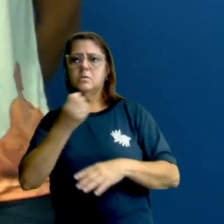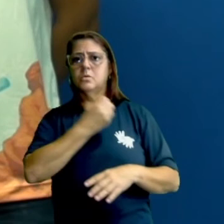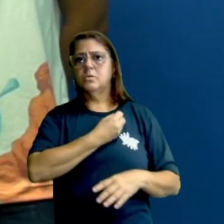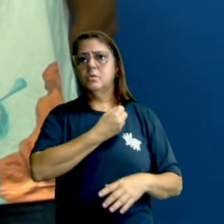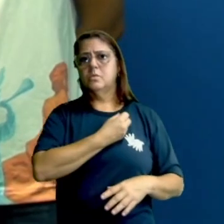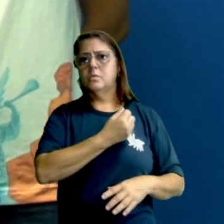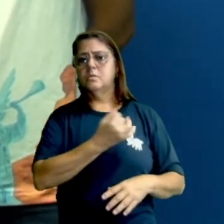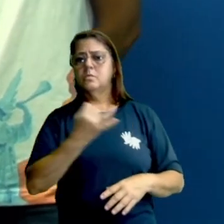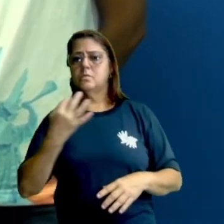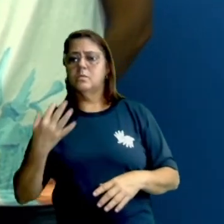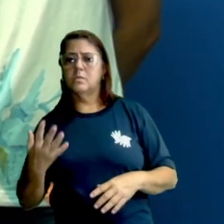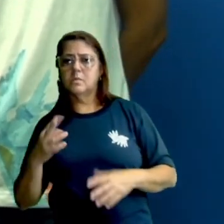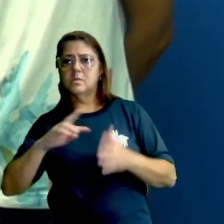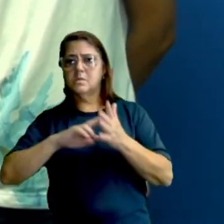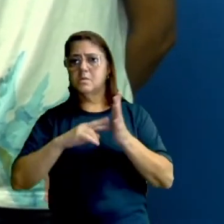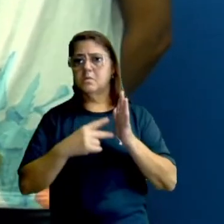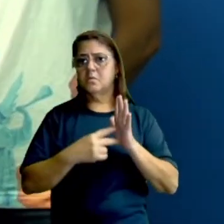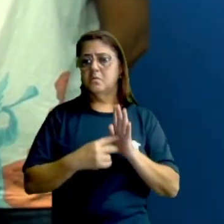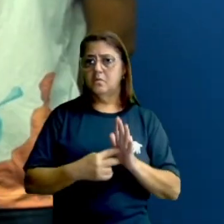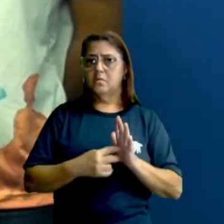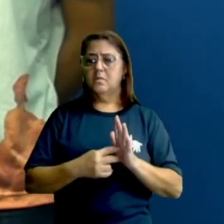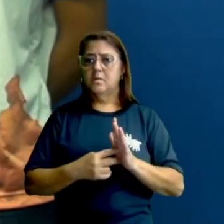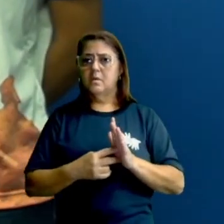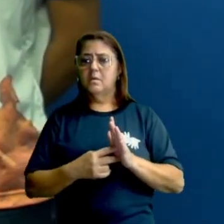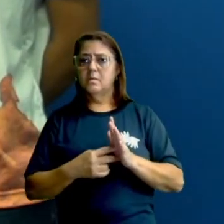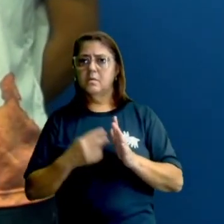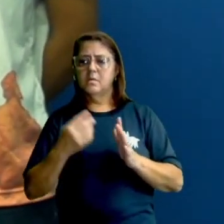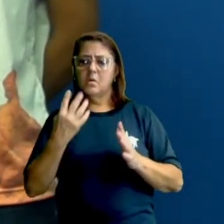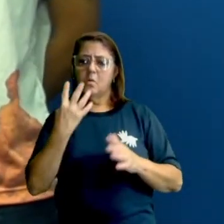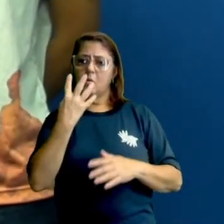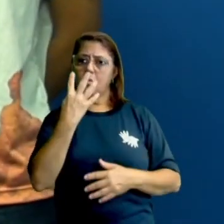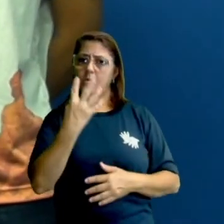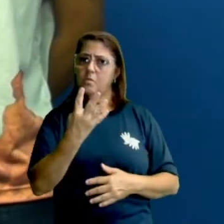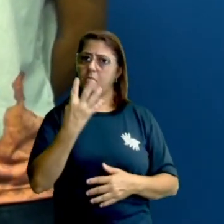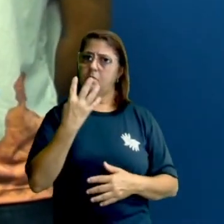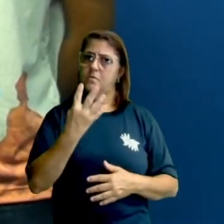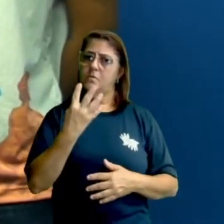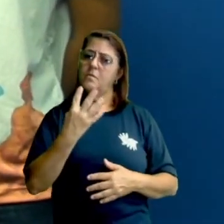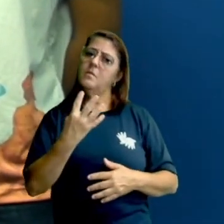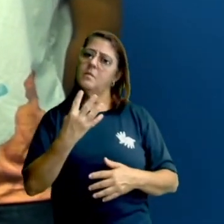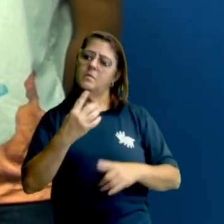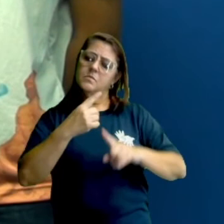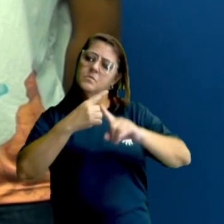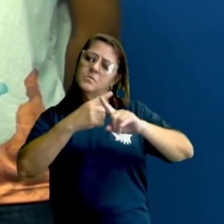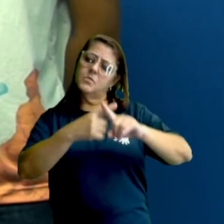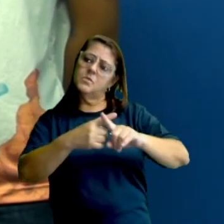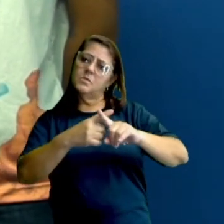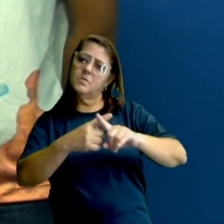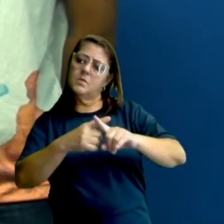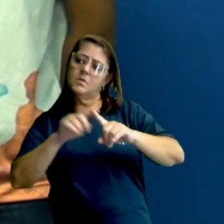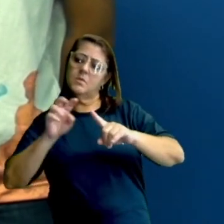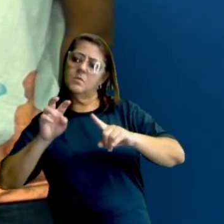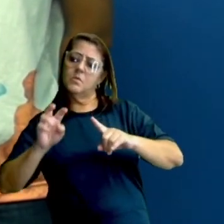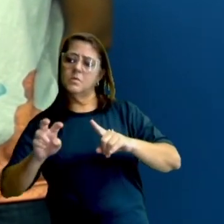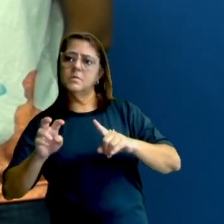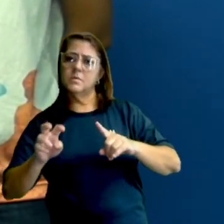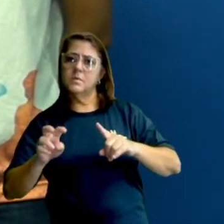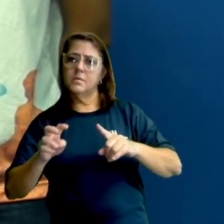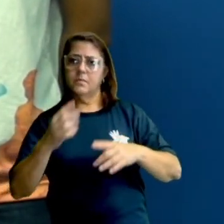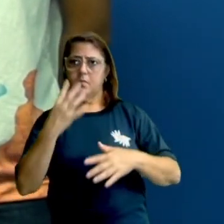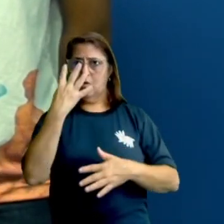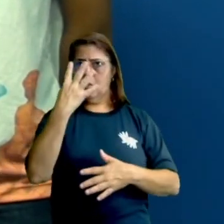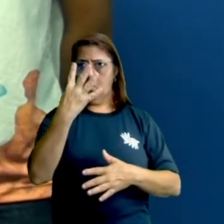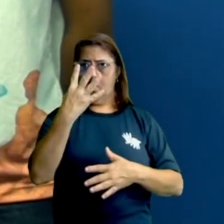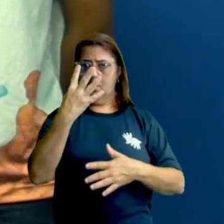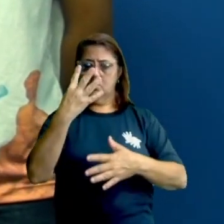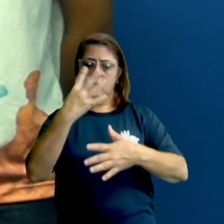4 lápis. Isso significa que eu peguei 4 e multipliquei por 5, ou seja, peguei